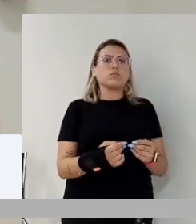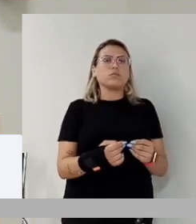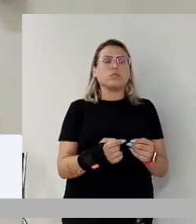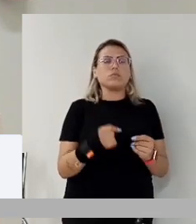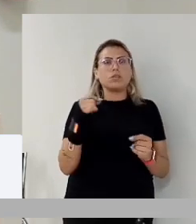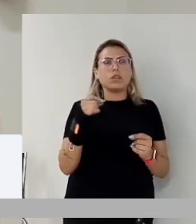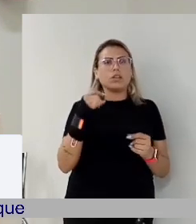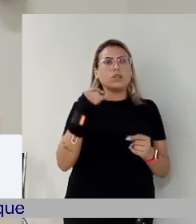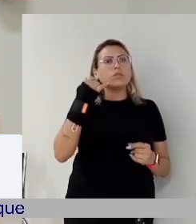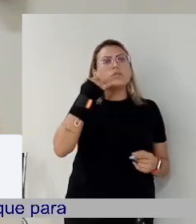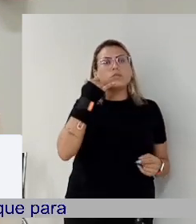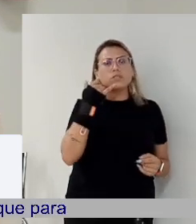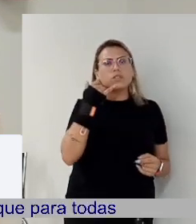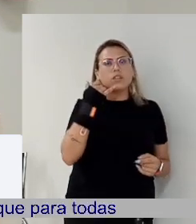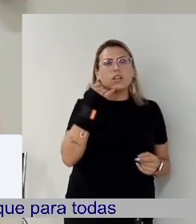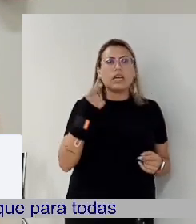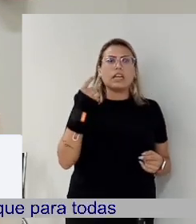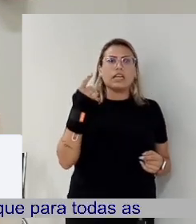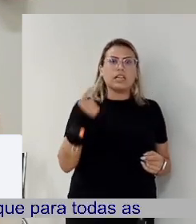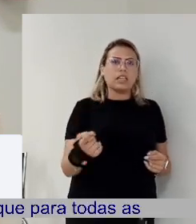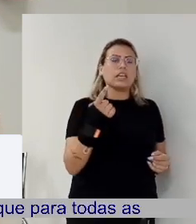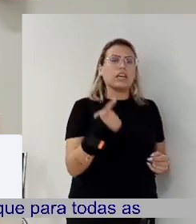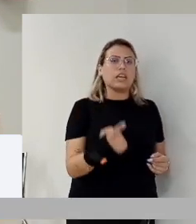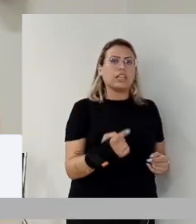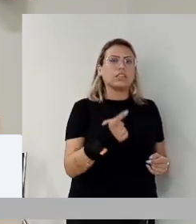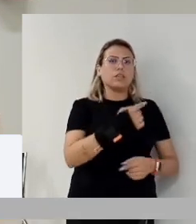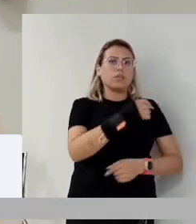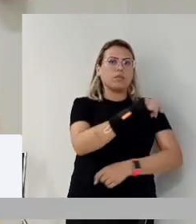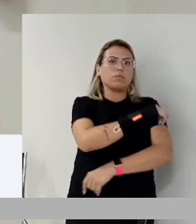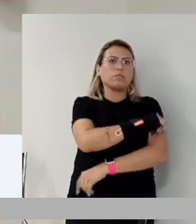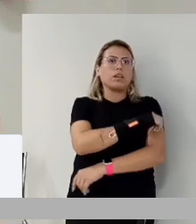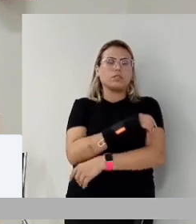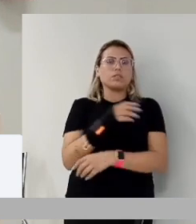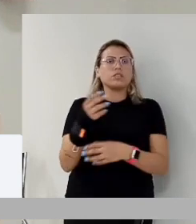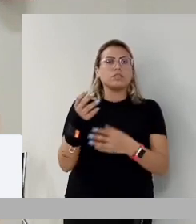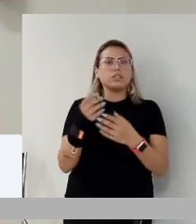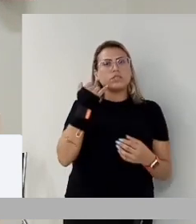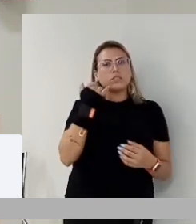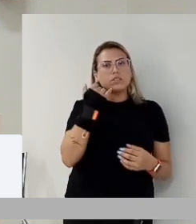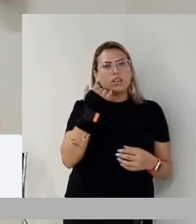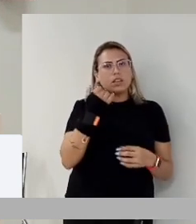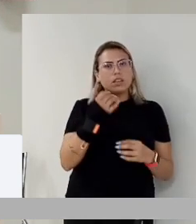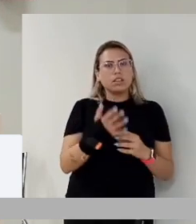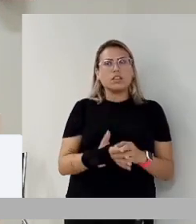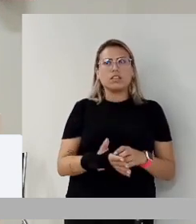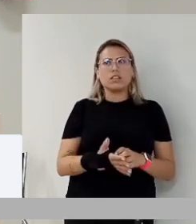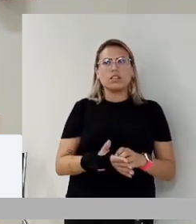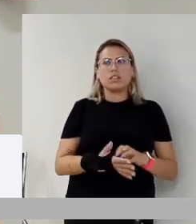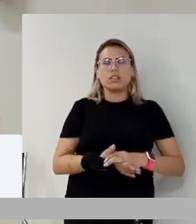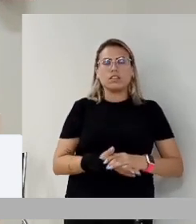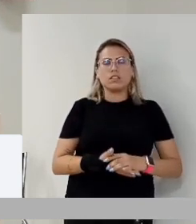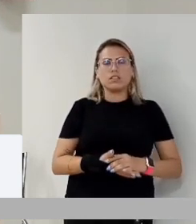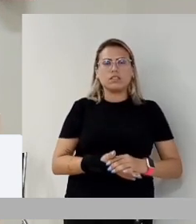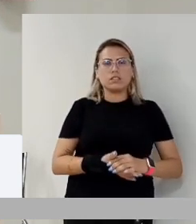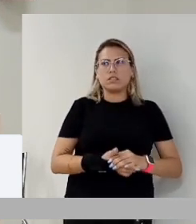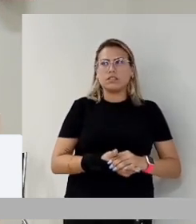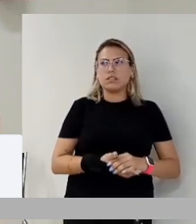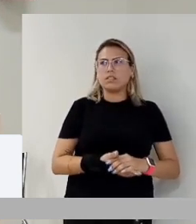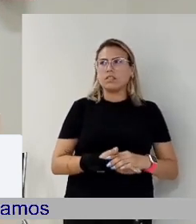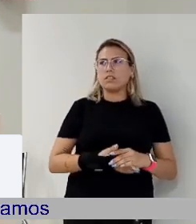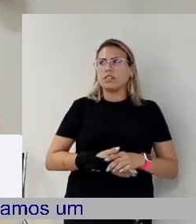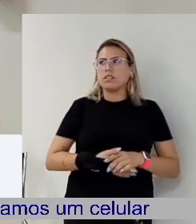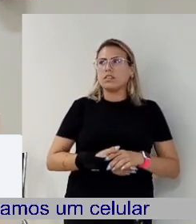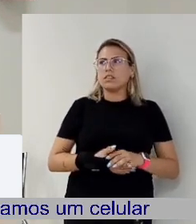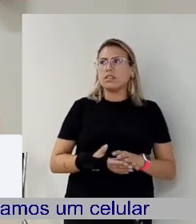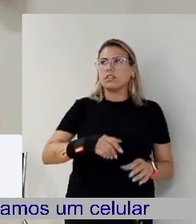celular cada escola um aluno ganhou um celular nós sorteamos um celular e foi eh e aquele aluno foi